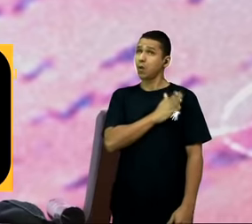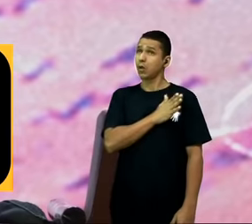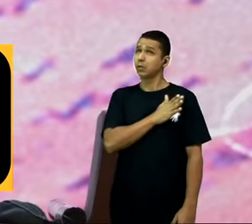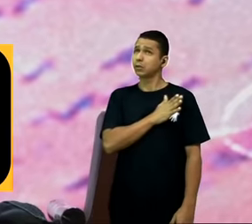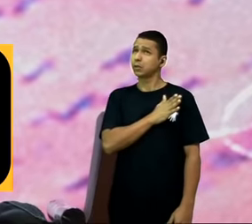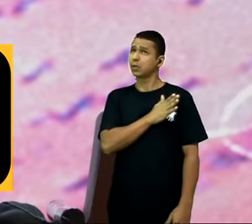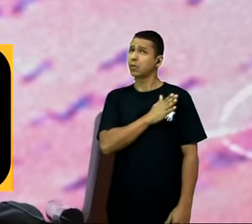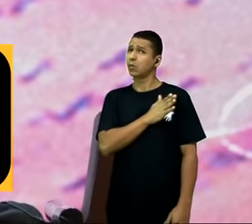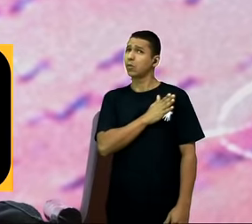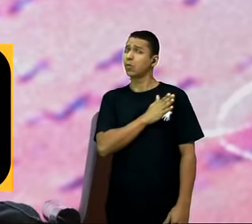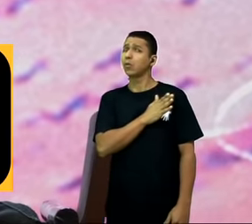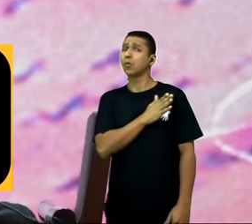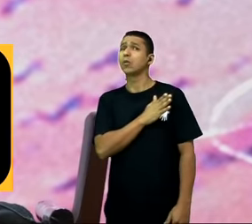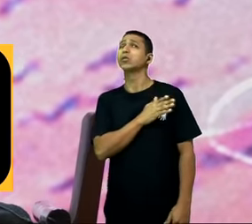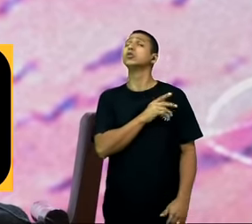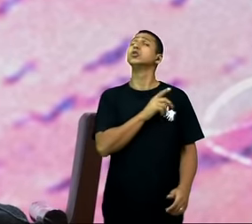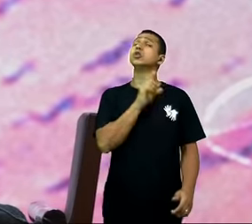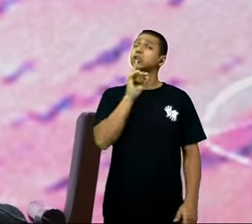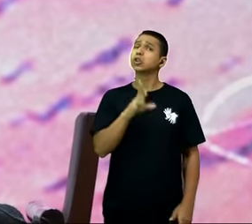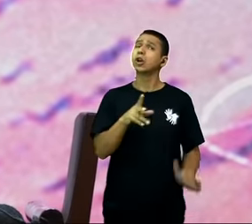alguém.